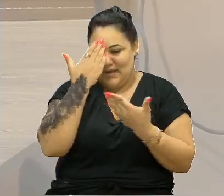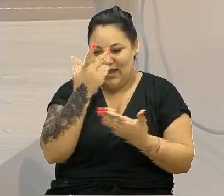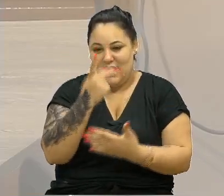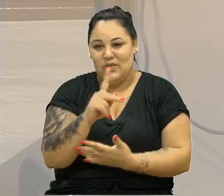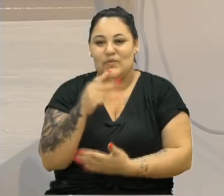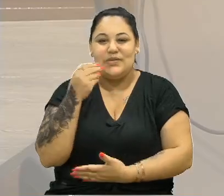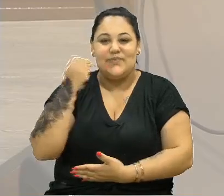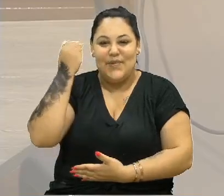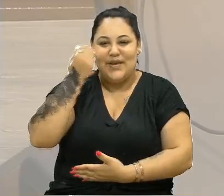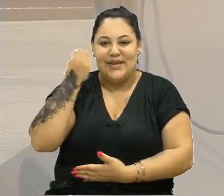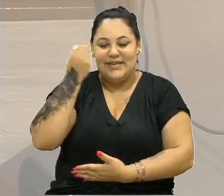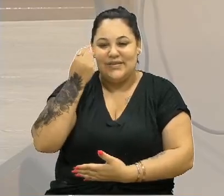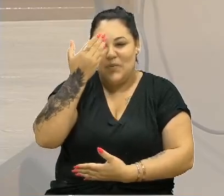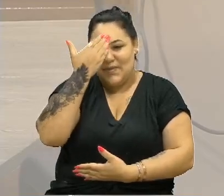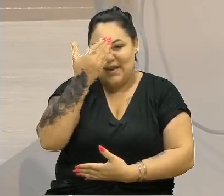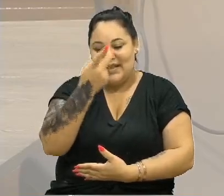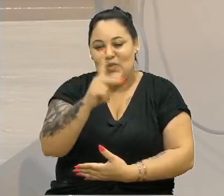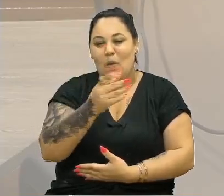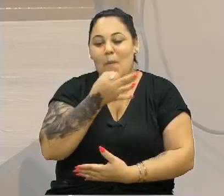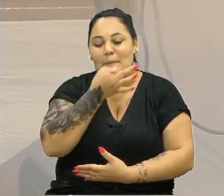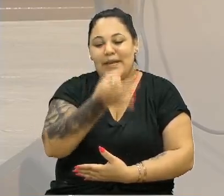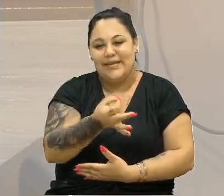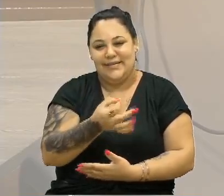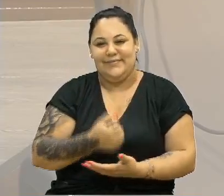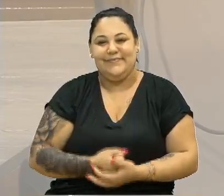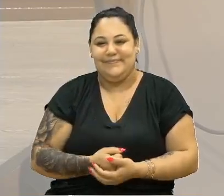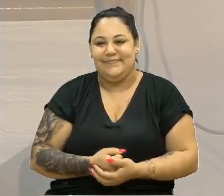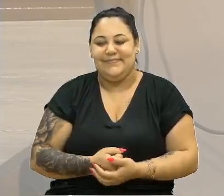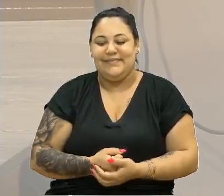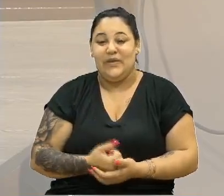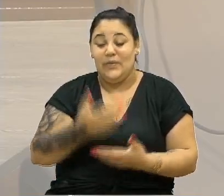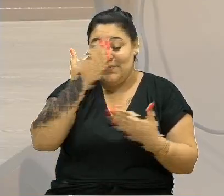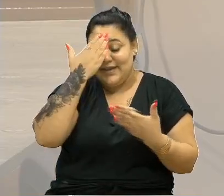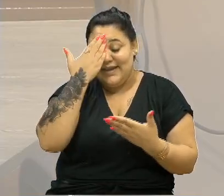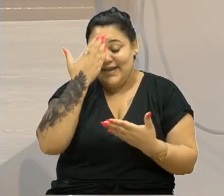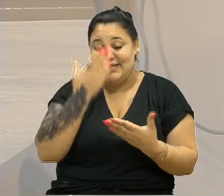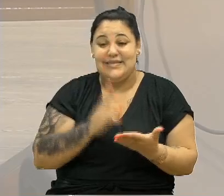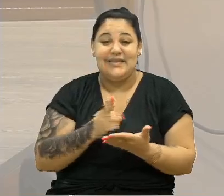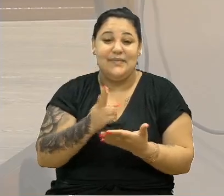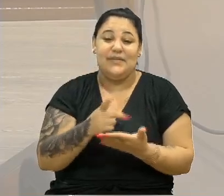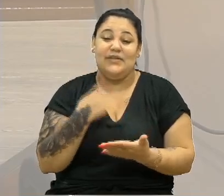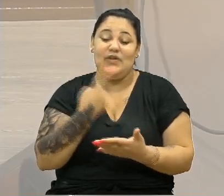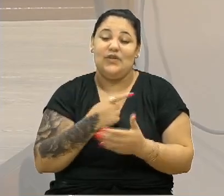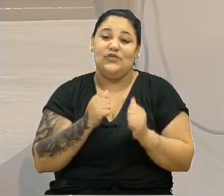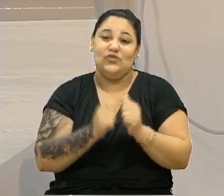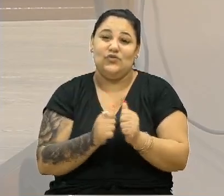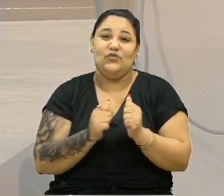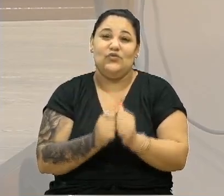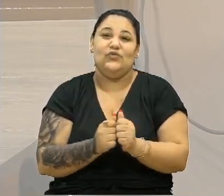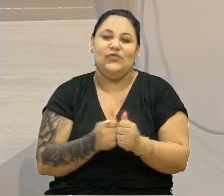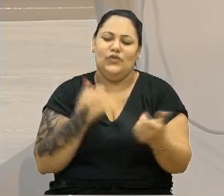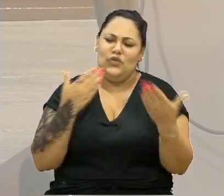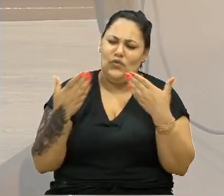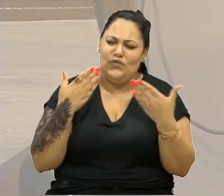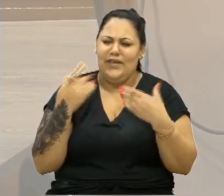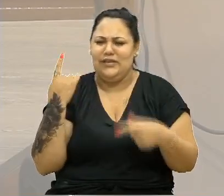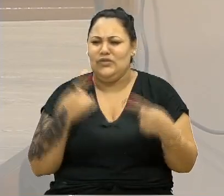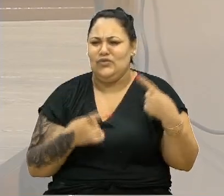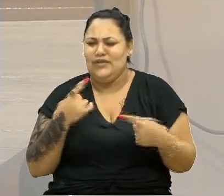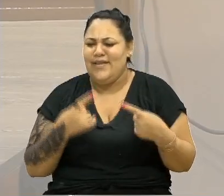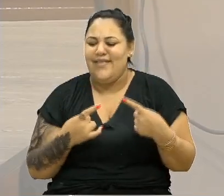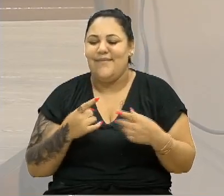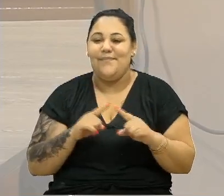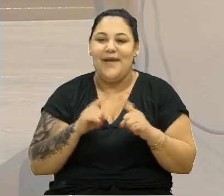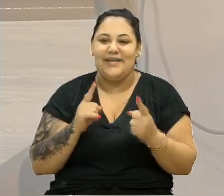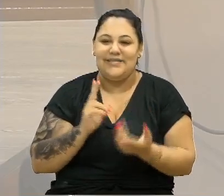experiência, obrigada pela tua opinião, obrigada por as diversas vezes em que a gente esteve aqui, né, na dúvida, debatendo, né, mas